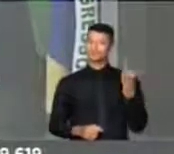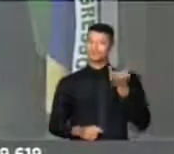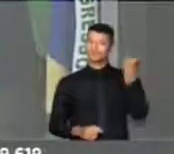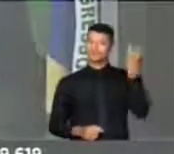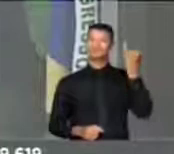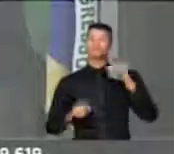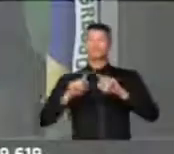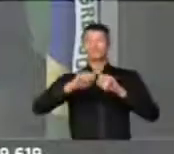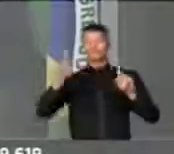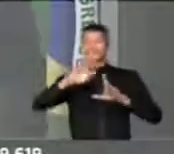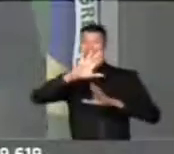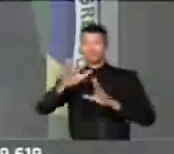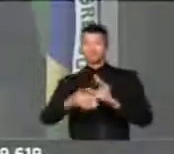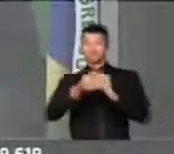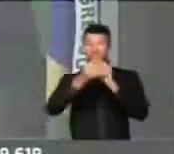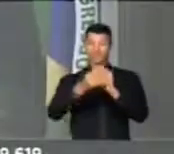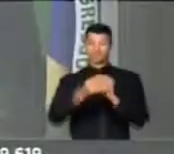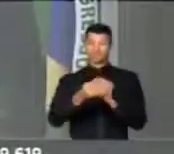mas complementares.